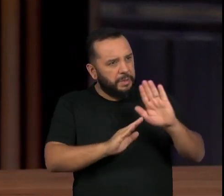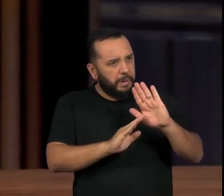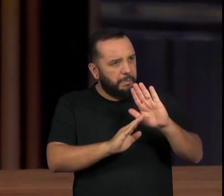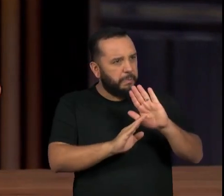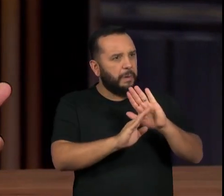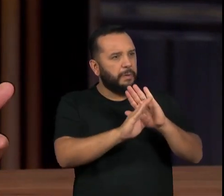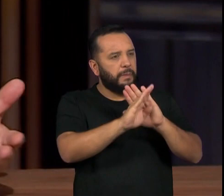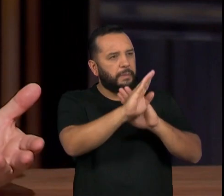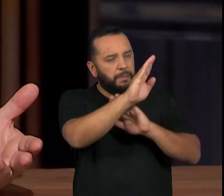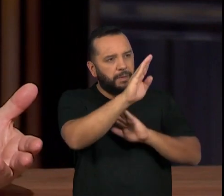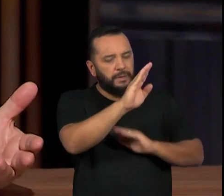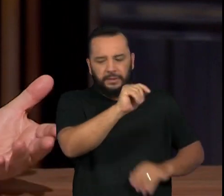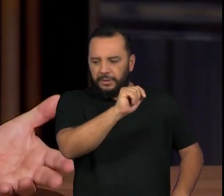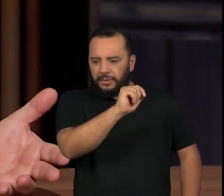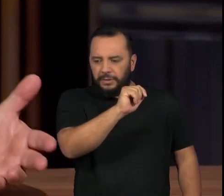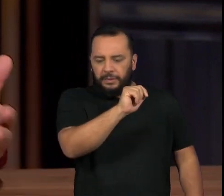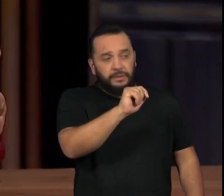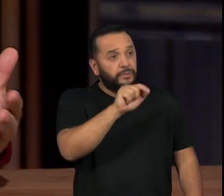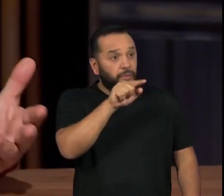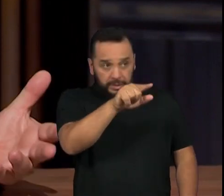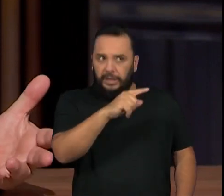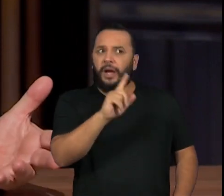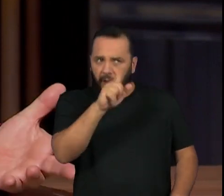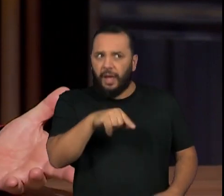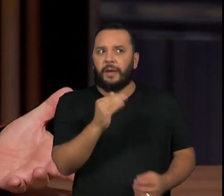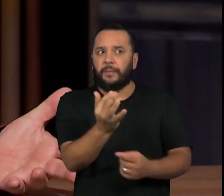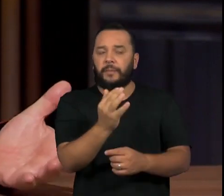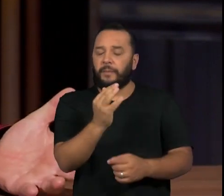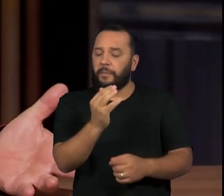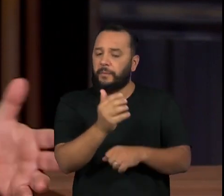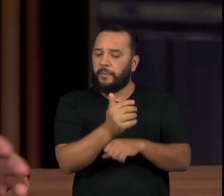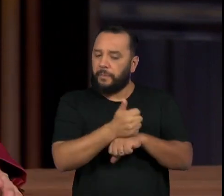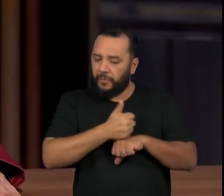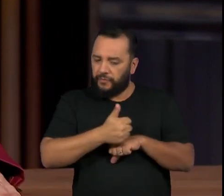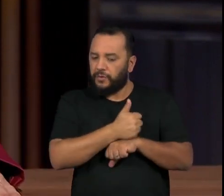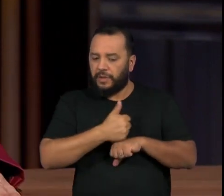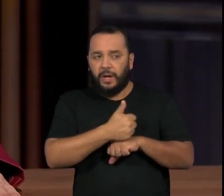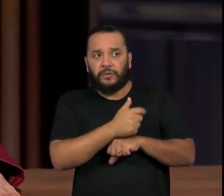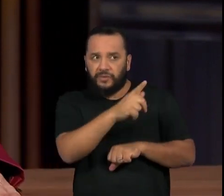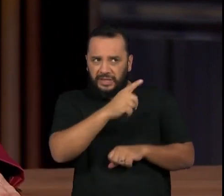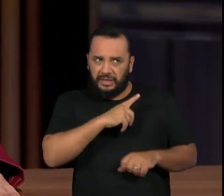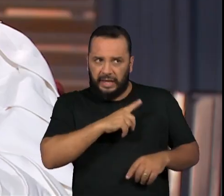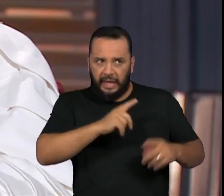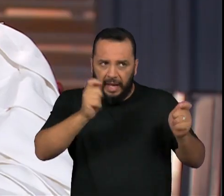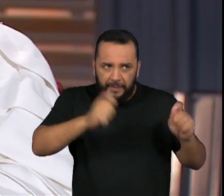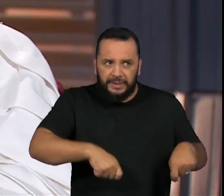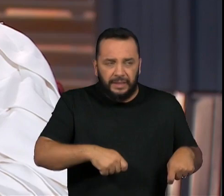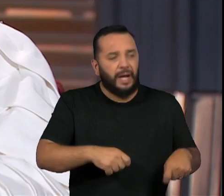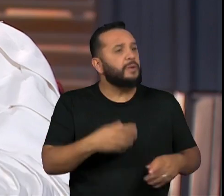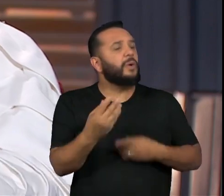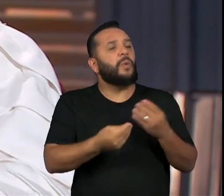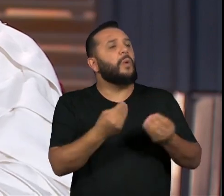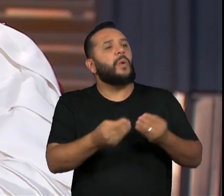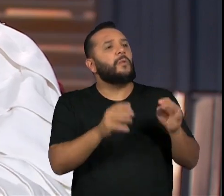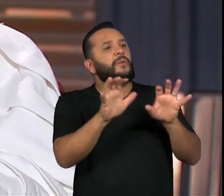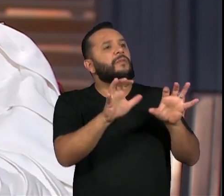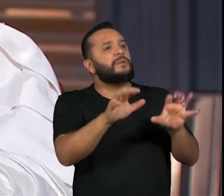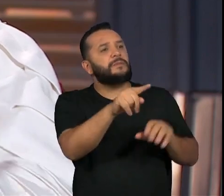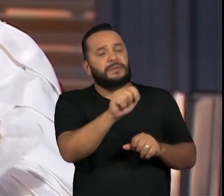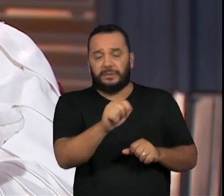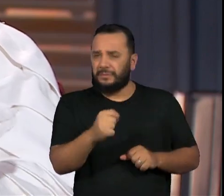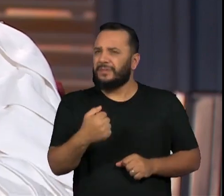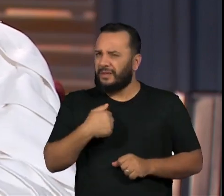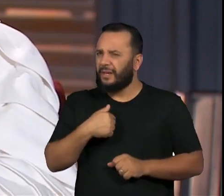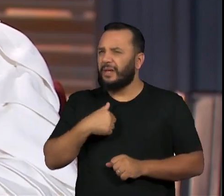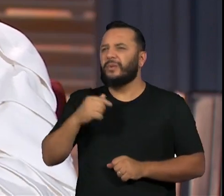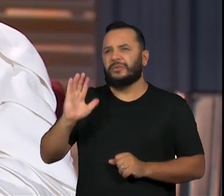esse fato que você é talentosa, que você é capaz? Como talentosa e capaz, no campo da moda eu já